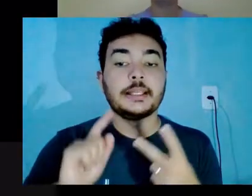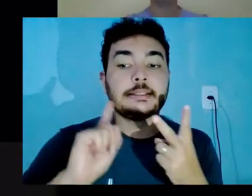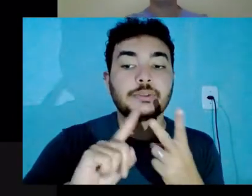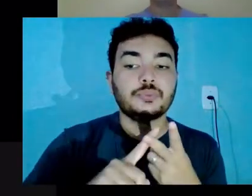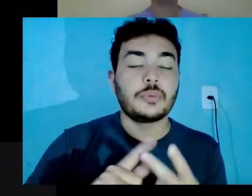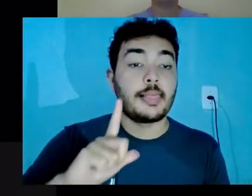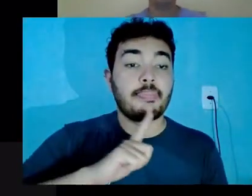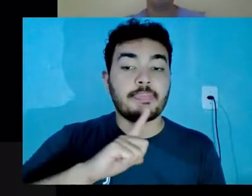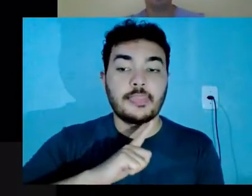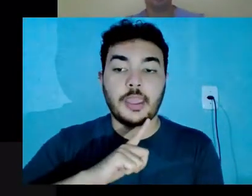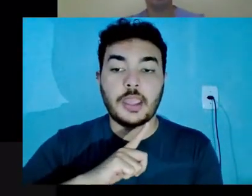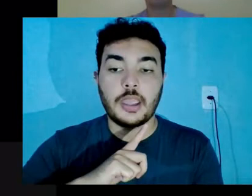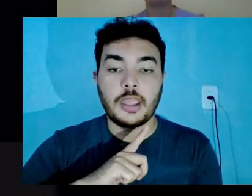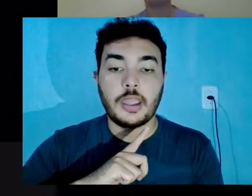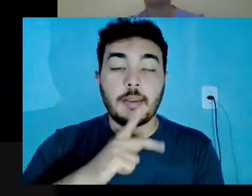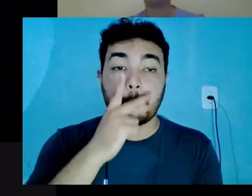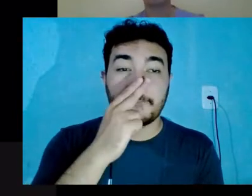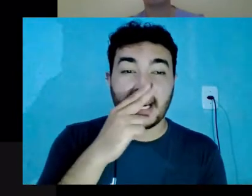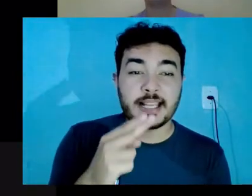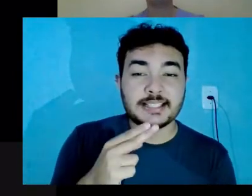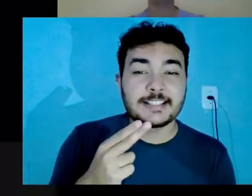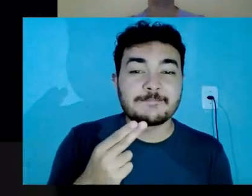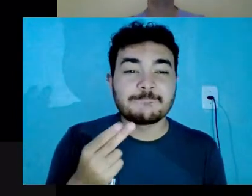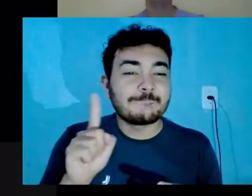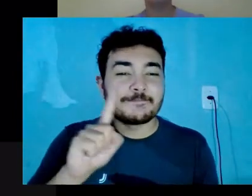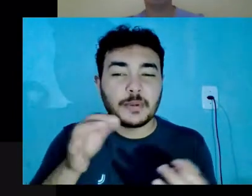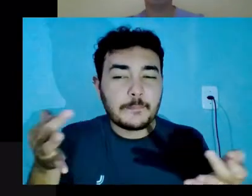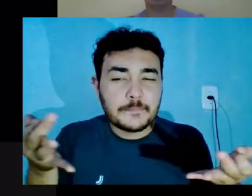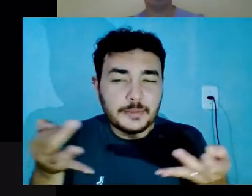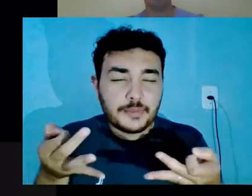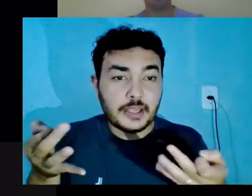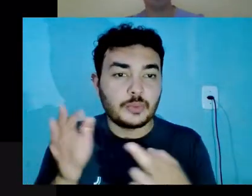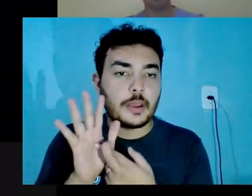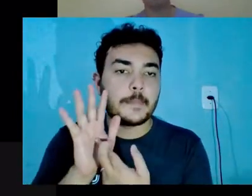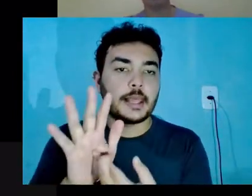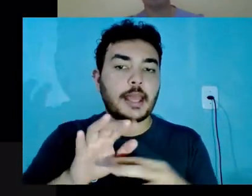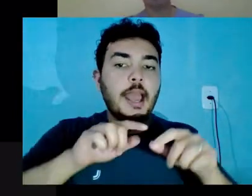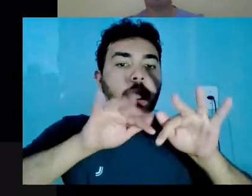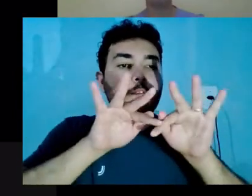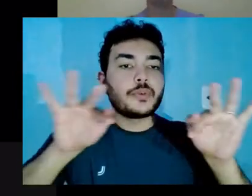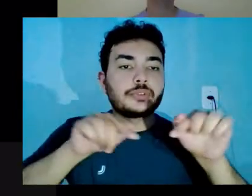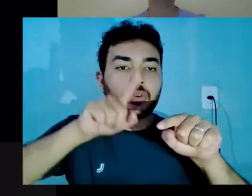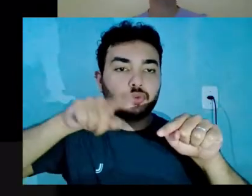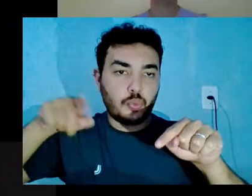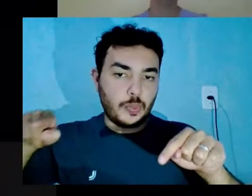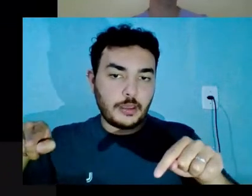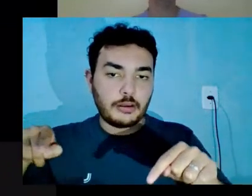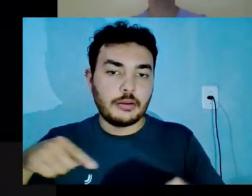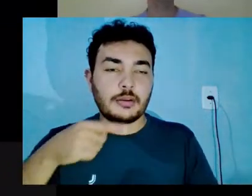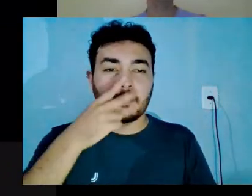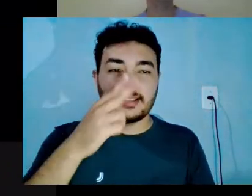né, quando eles tentam representar a função de onda da molécula, tá bem? Ela pode ter uma parte que você não